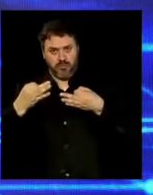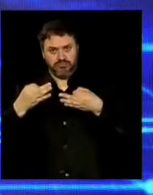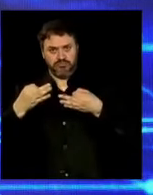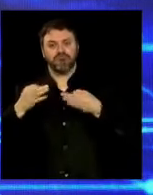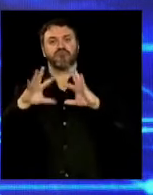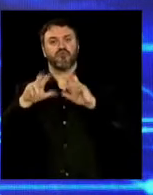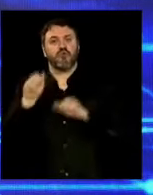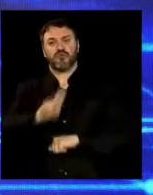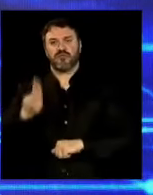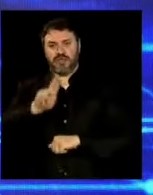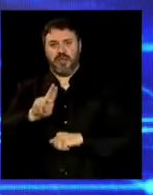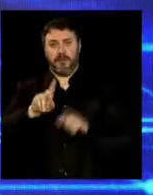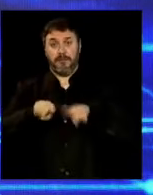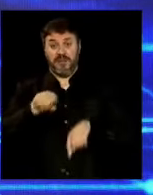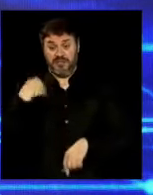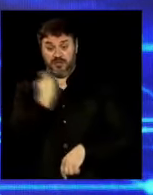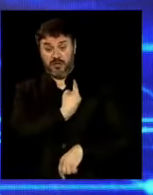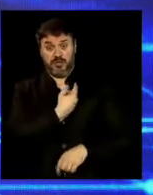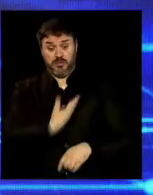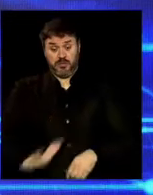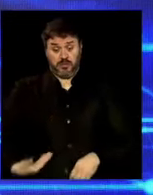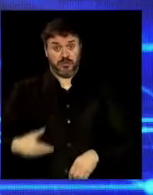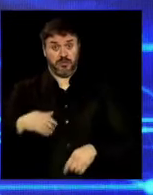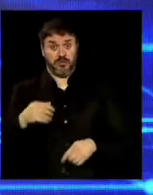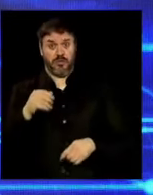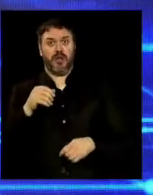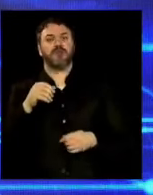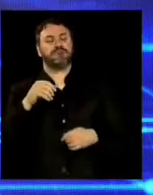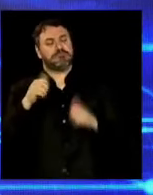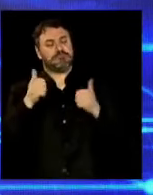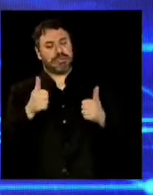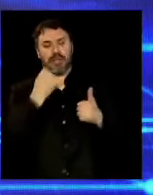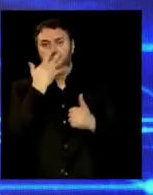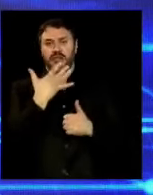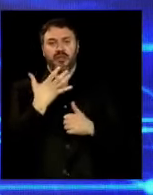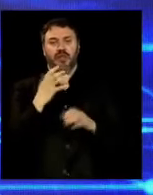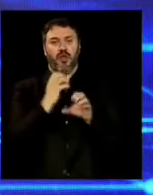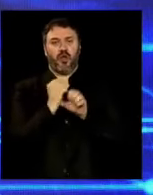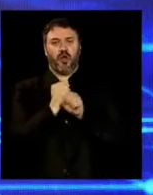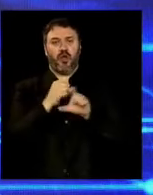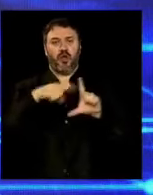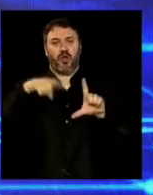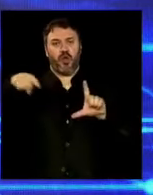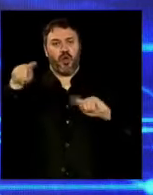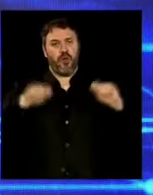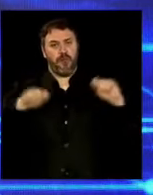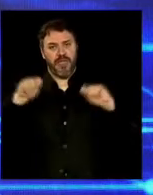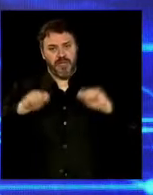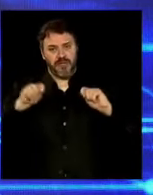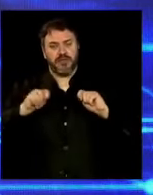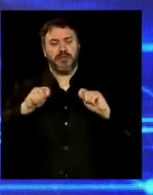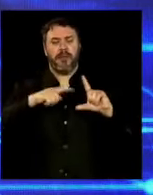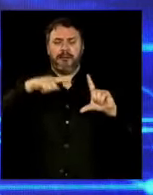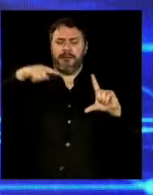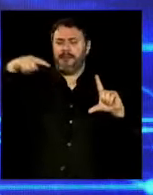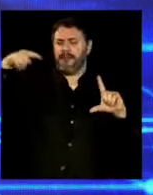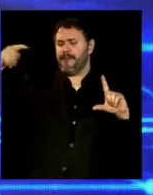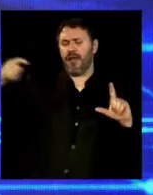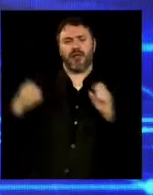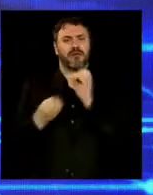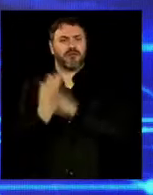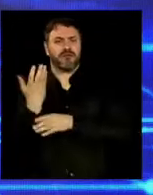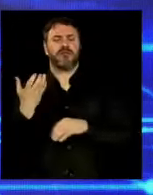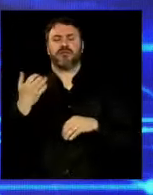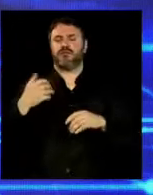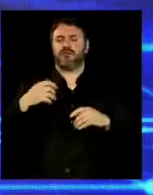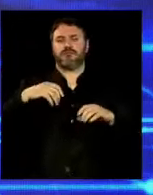governamos o Estado, nós fizemos bem para a nossa economia. O Estado cresceu, nós geramos empregos, e assim foi também no governo do presidente Lula e